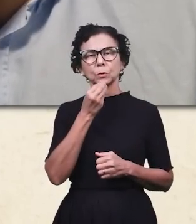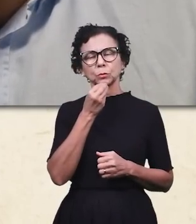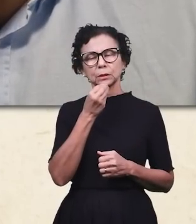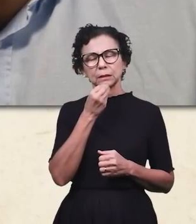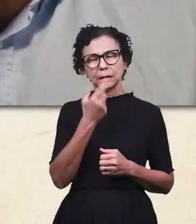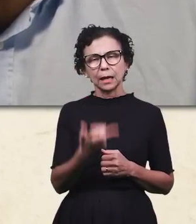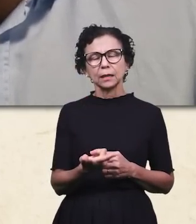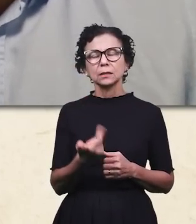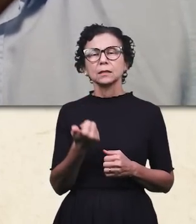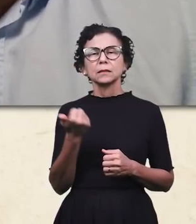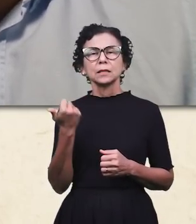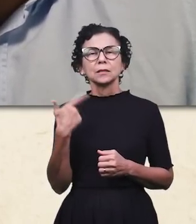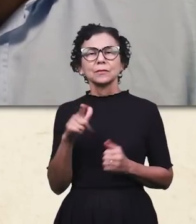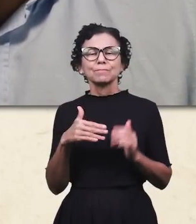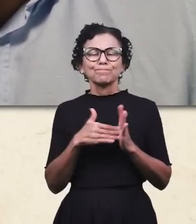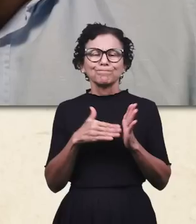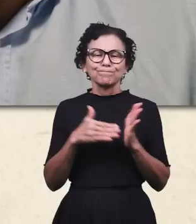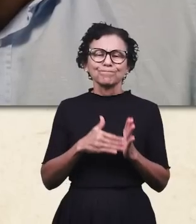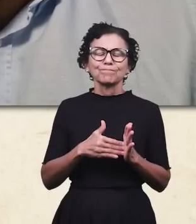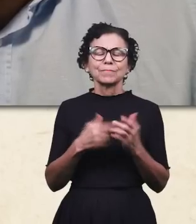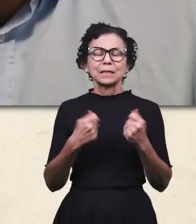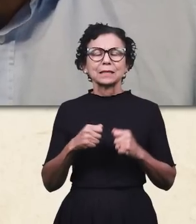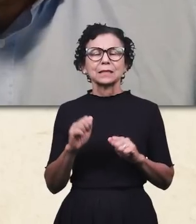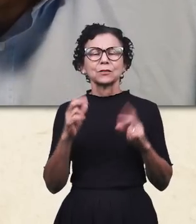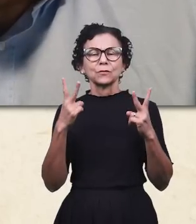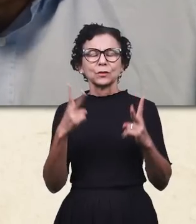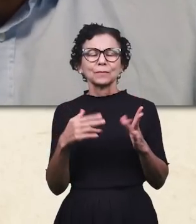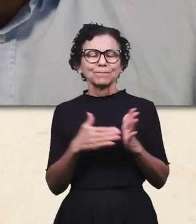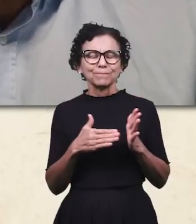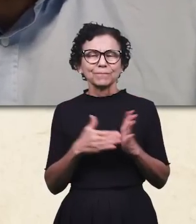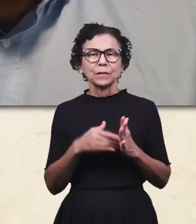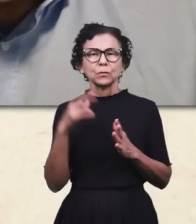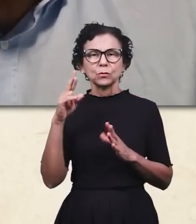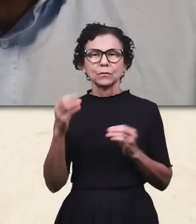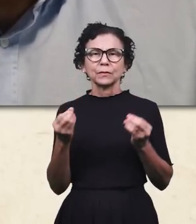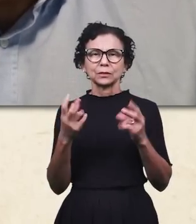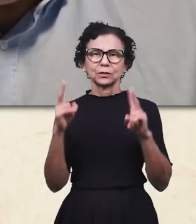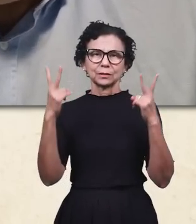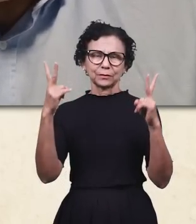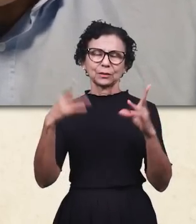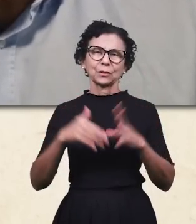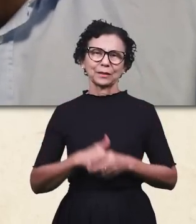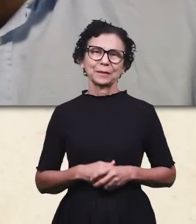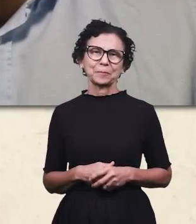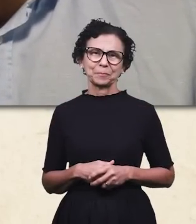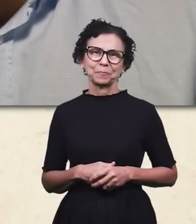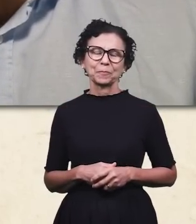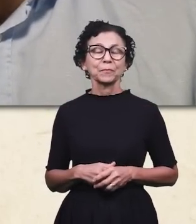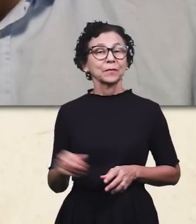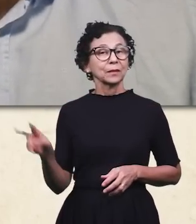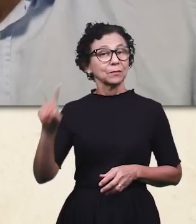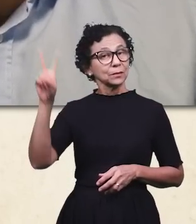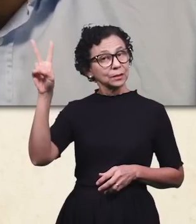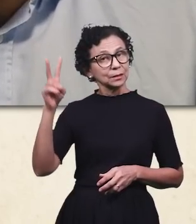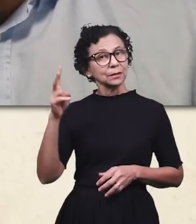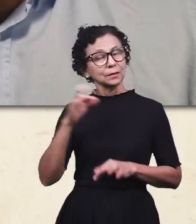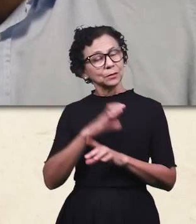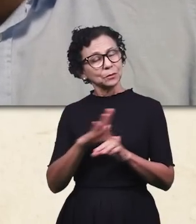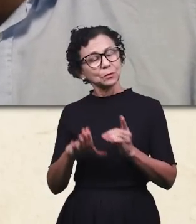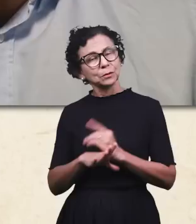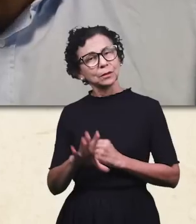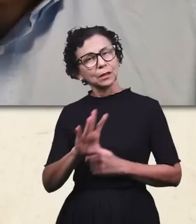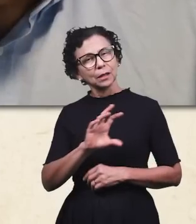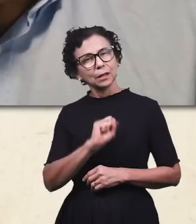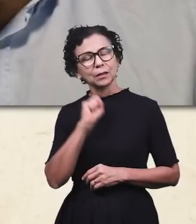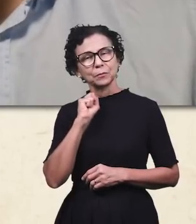uma porta que às vezes está fechada. É no culto que o Senhor vai operar. Então, valorize o